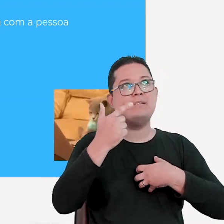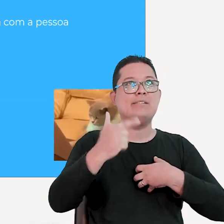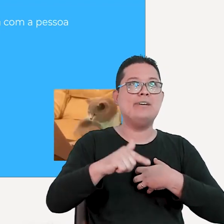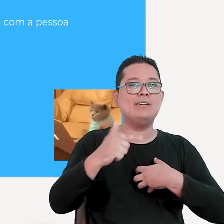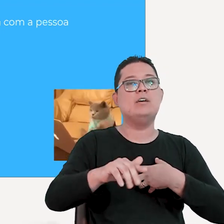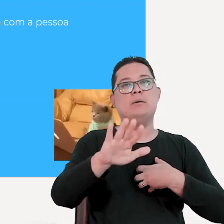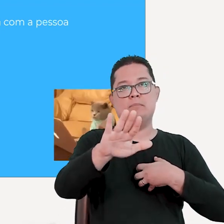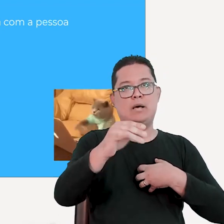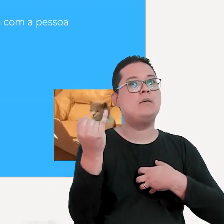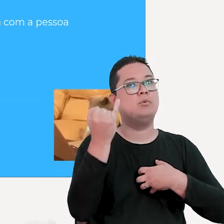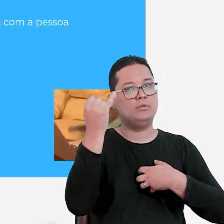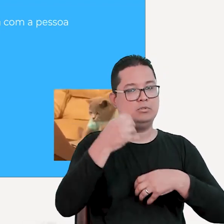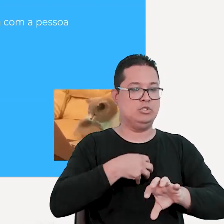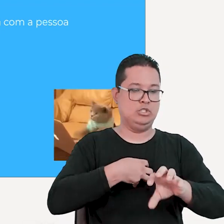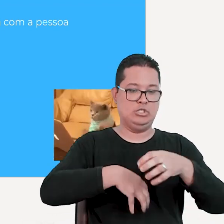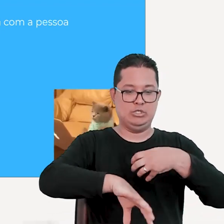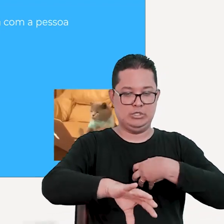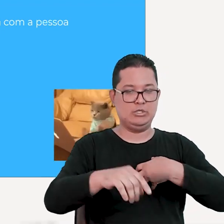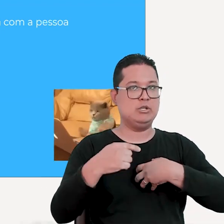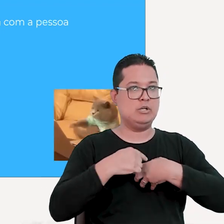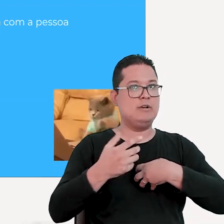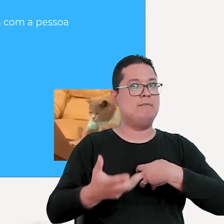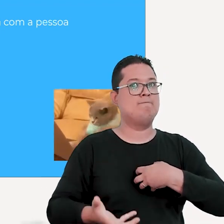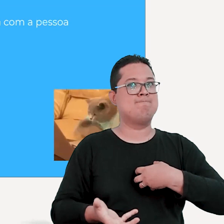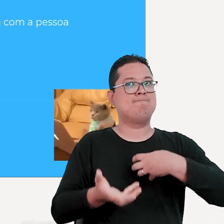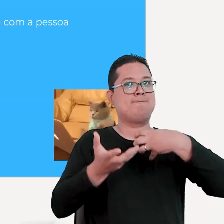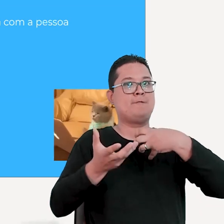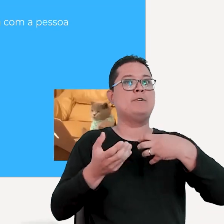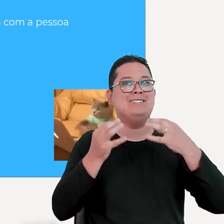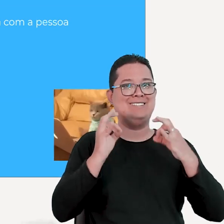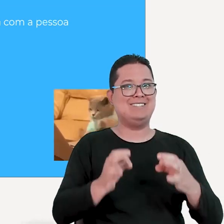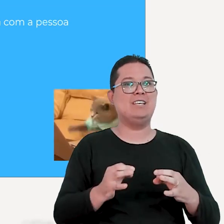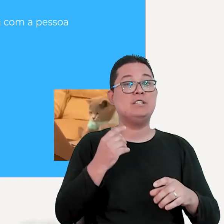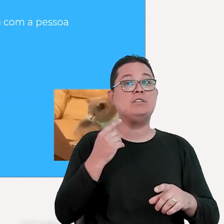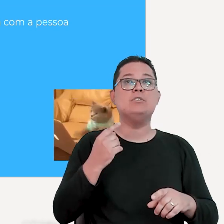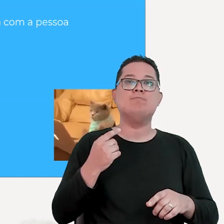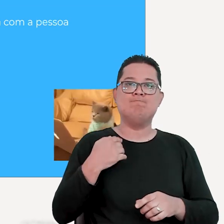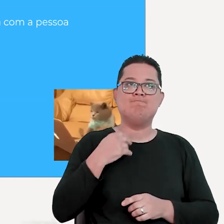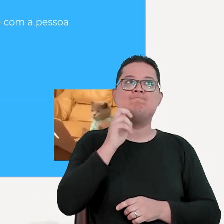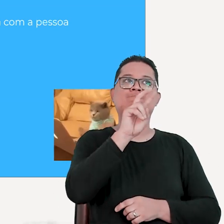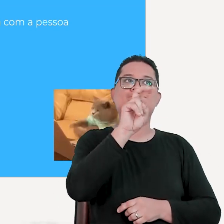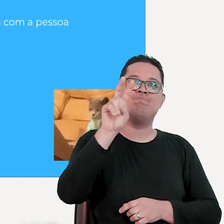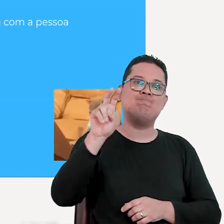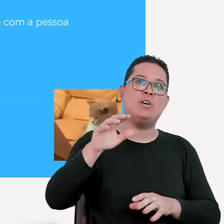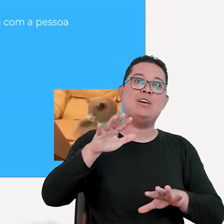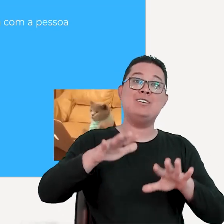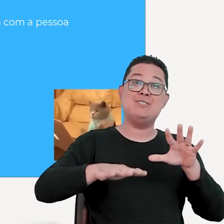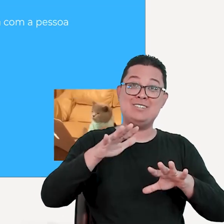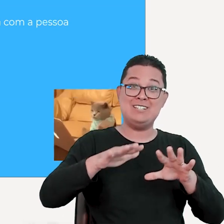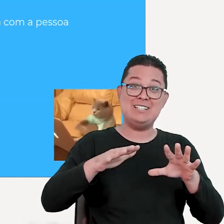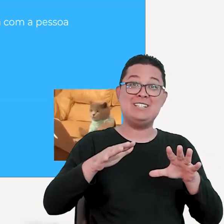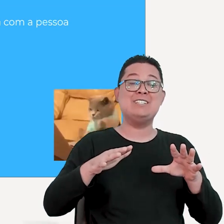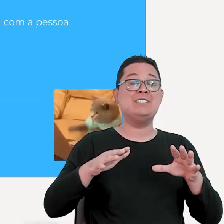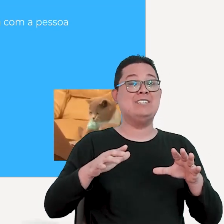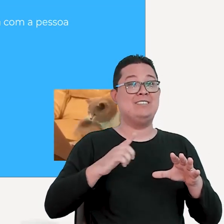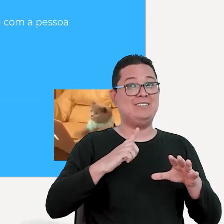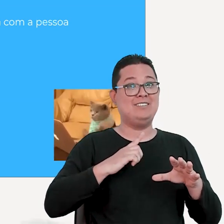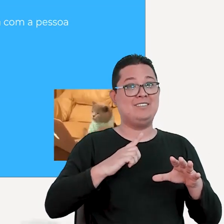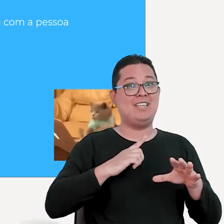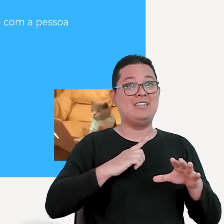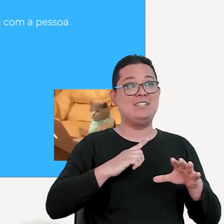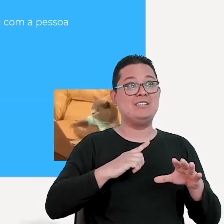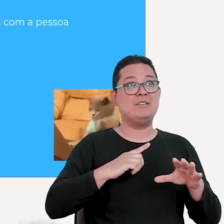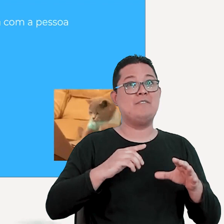também, mas é muito importante enfatizar, porque o que a gente vê por aí é que muitas vezes as pessoas não pensam